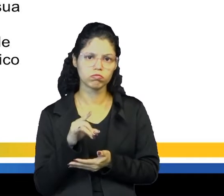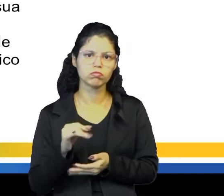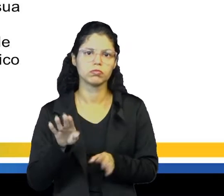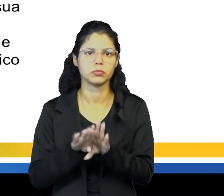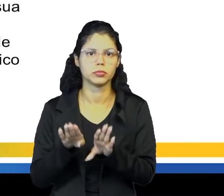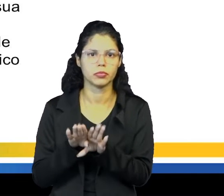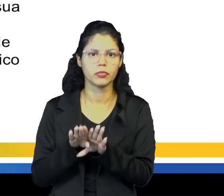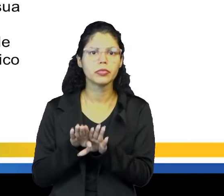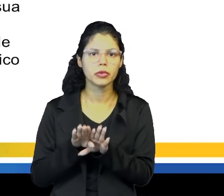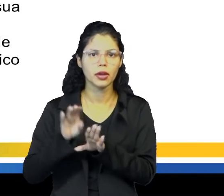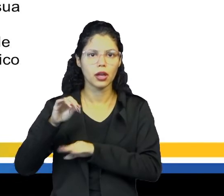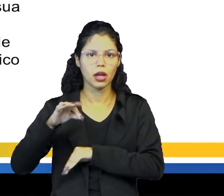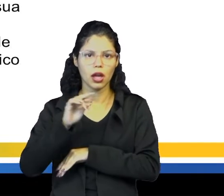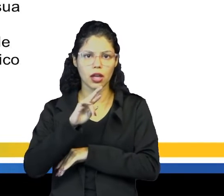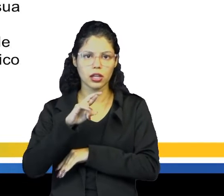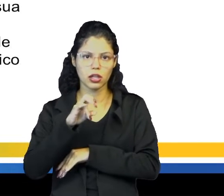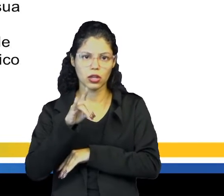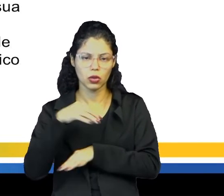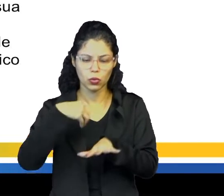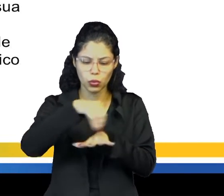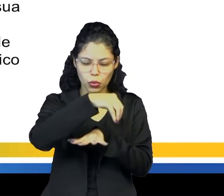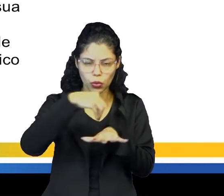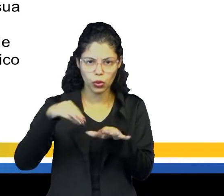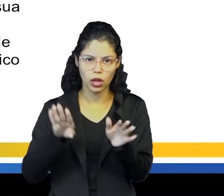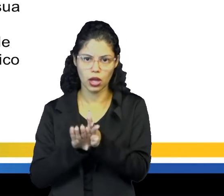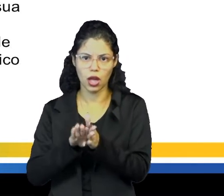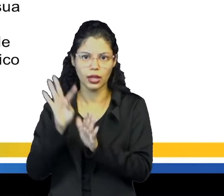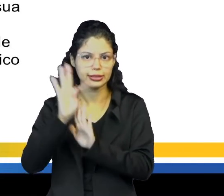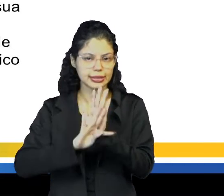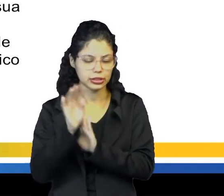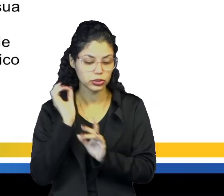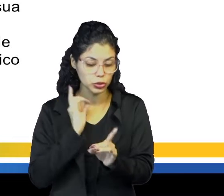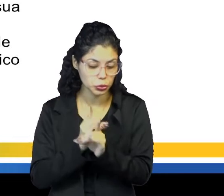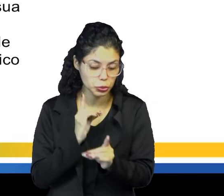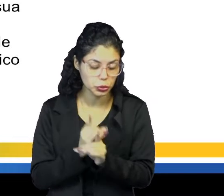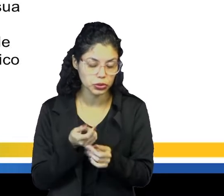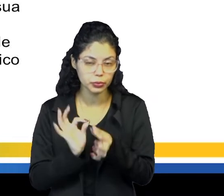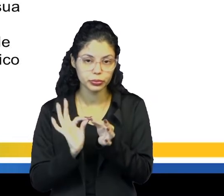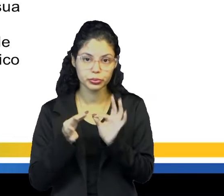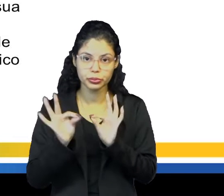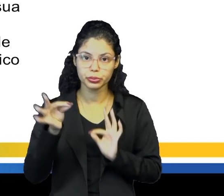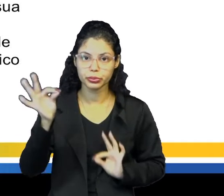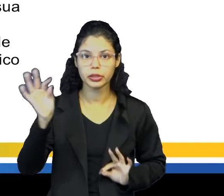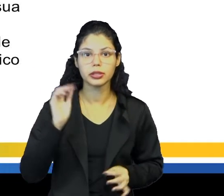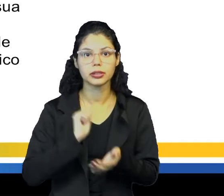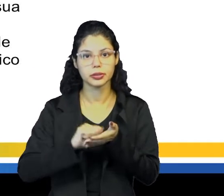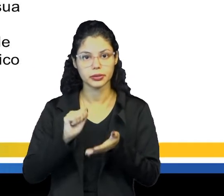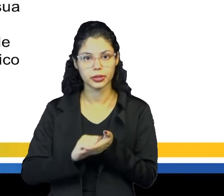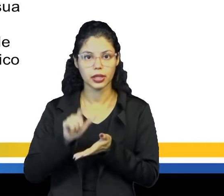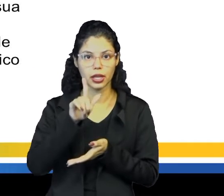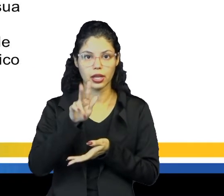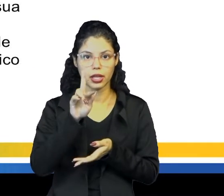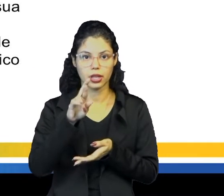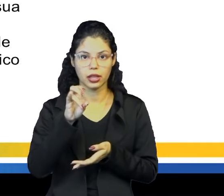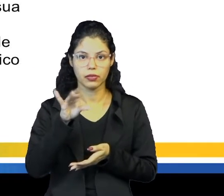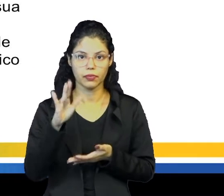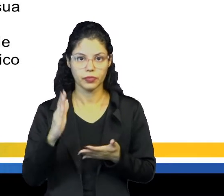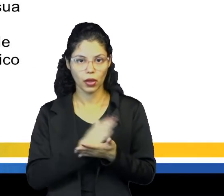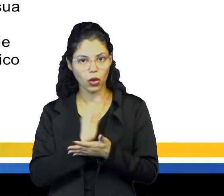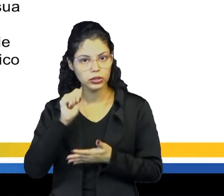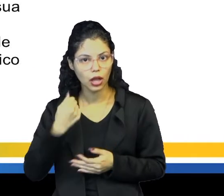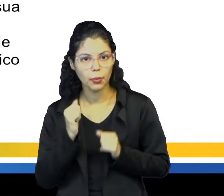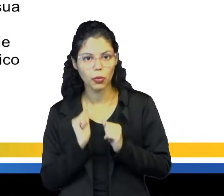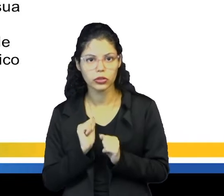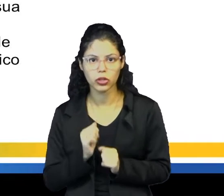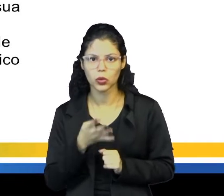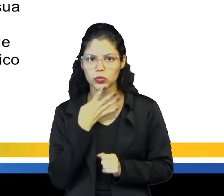sítio arqueológico, foram descobertos, né, textos extensos, né, no sistema de escrita glífico. Alguns sinais